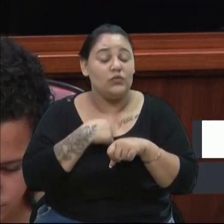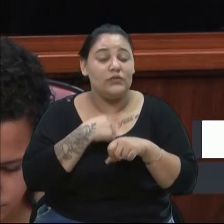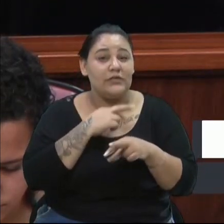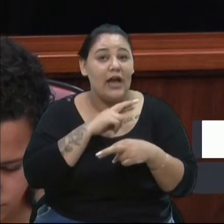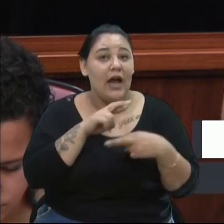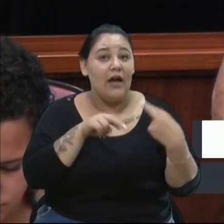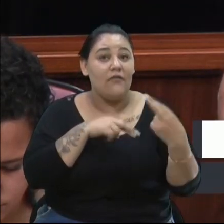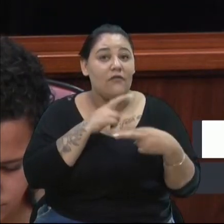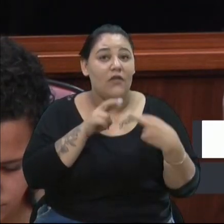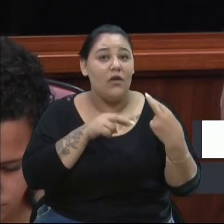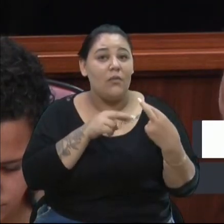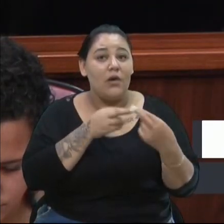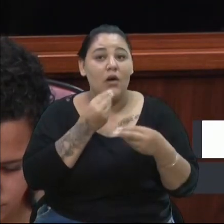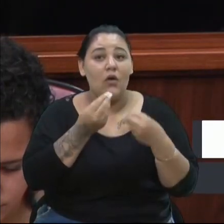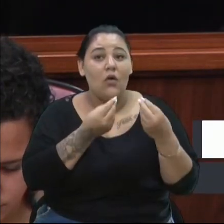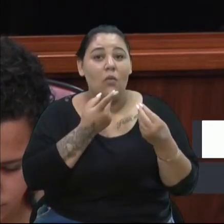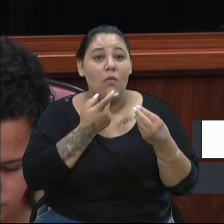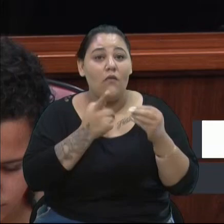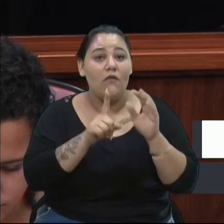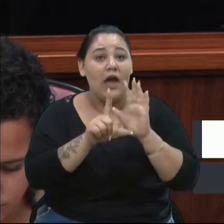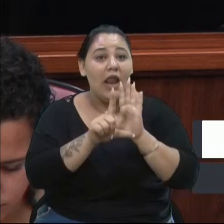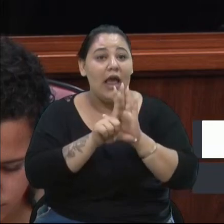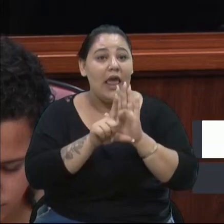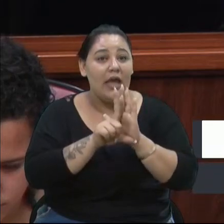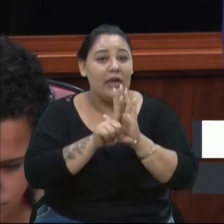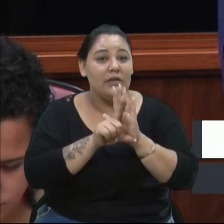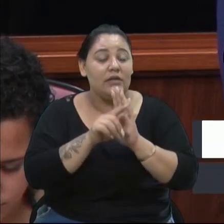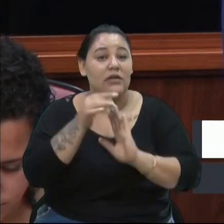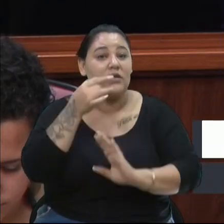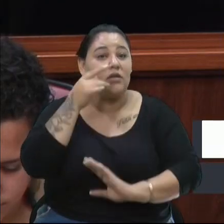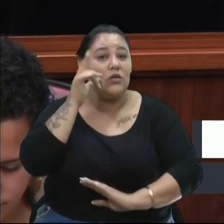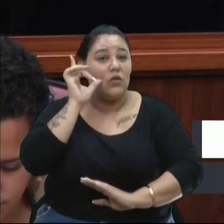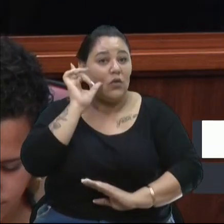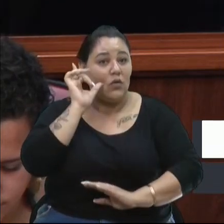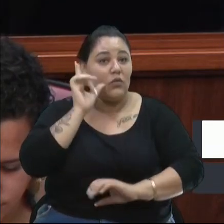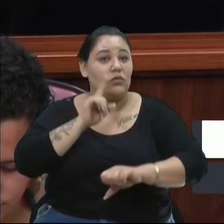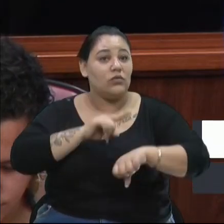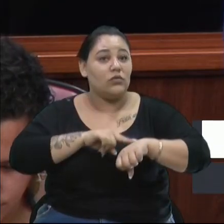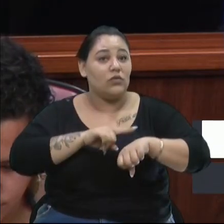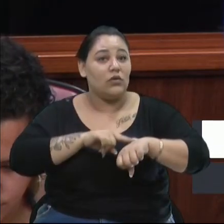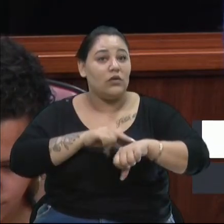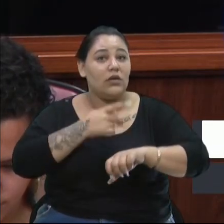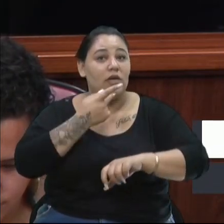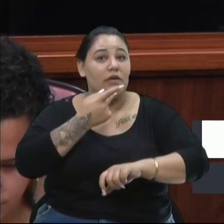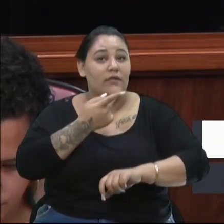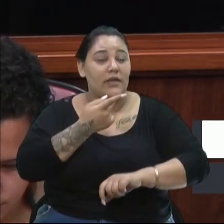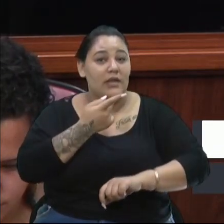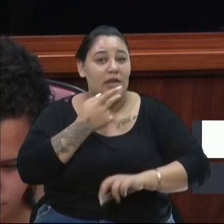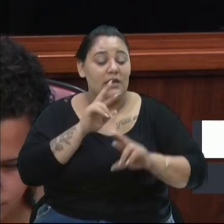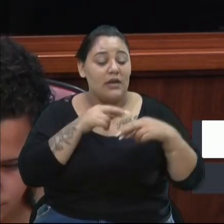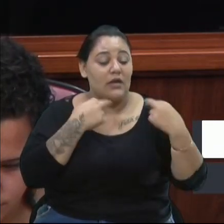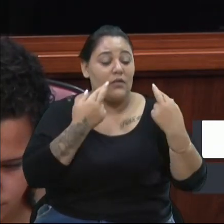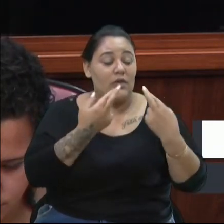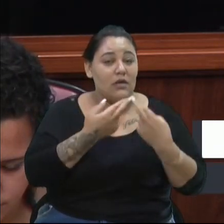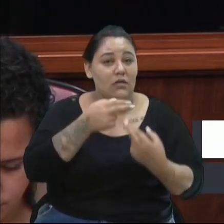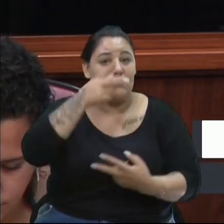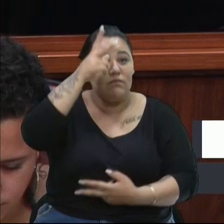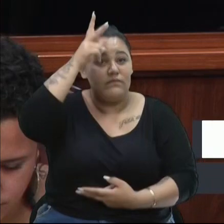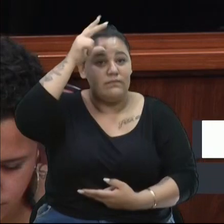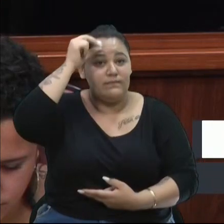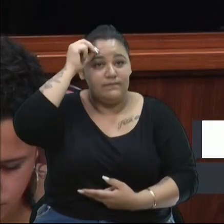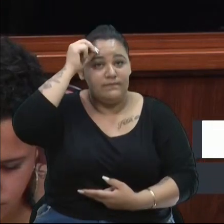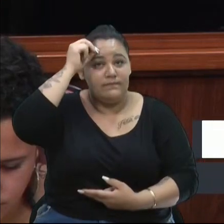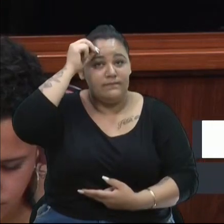como estabelece a lei. E ontem, quando eu questionei isso, uma declaração de lei, na reunião com o prefeito,